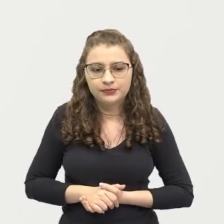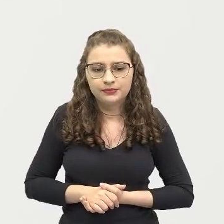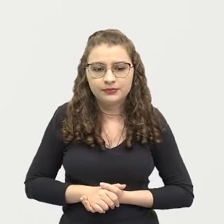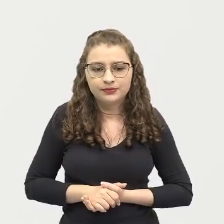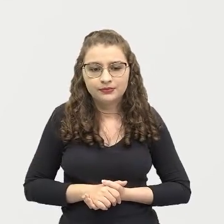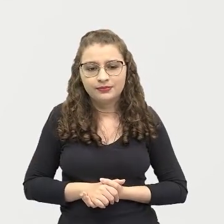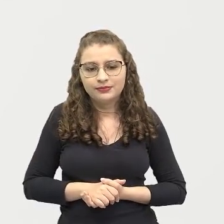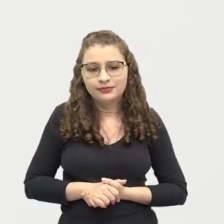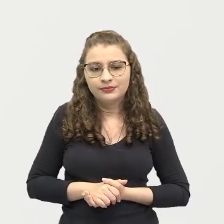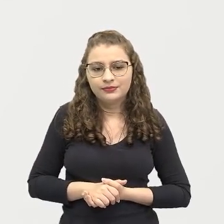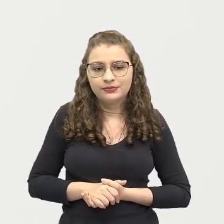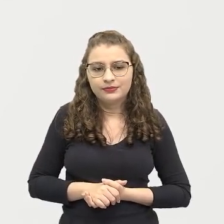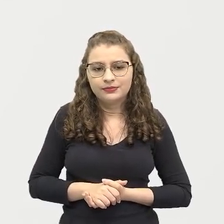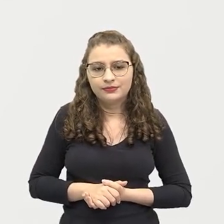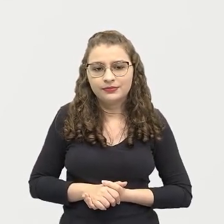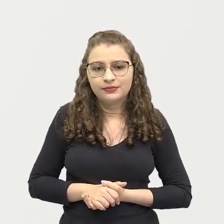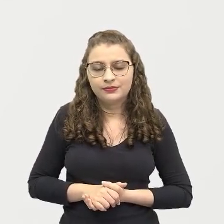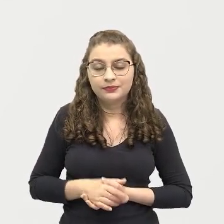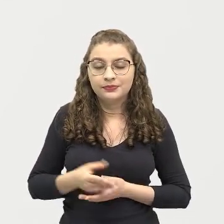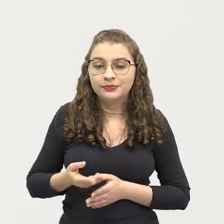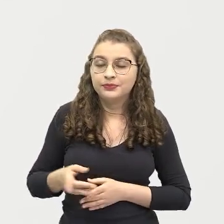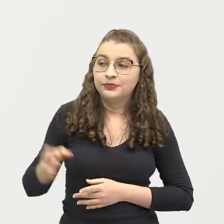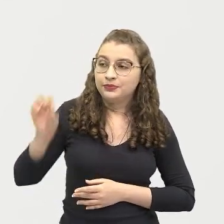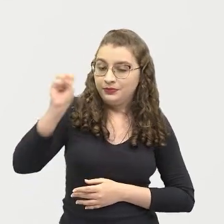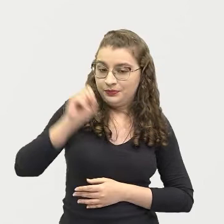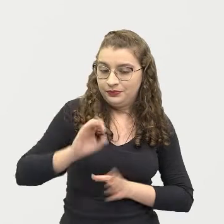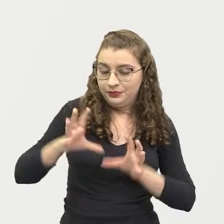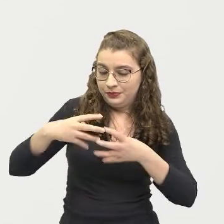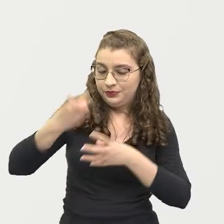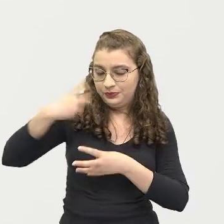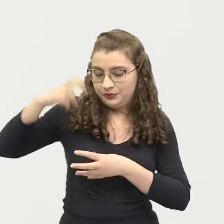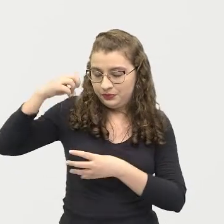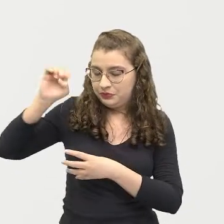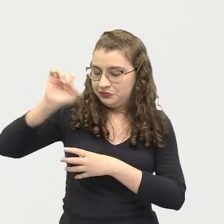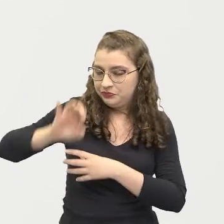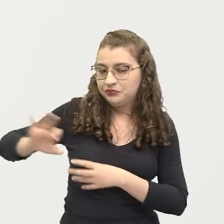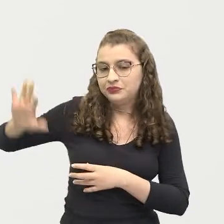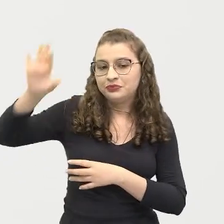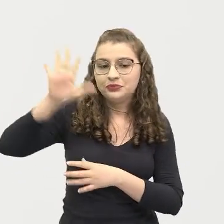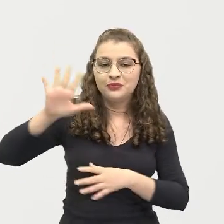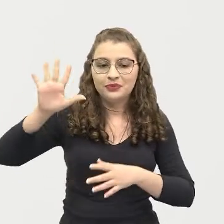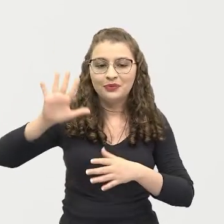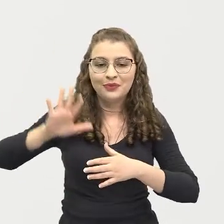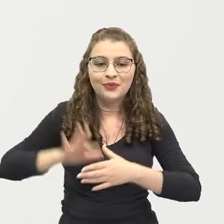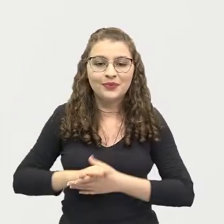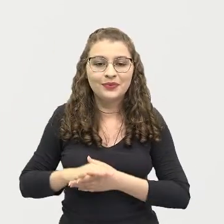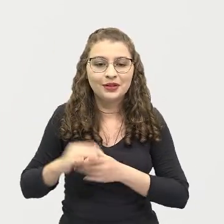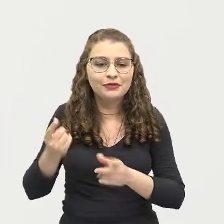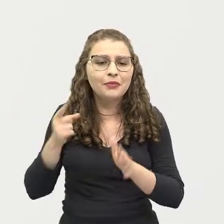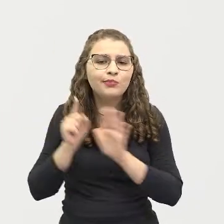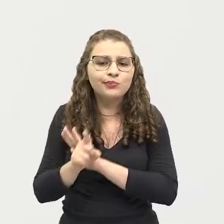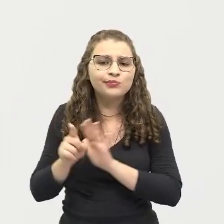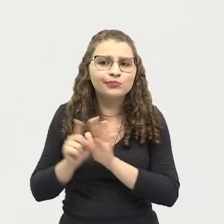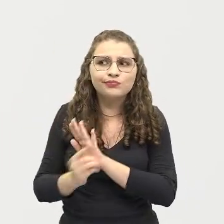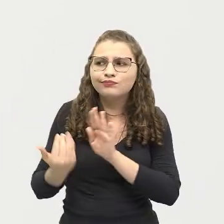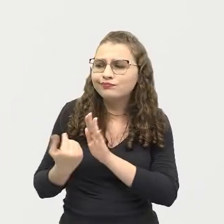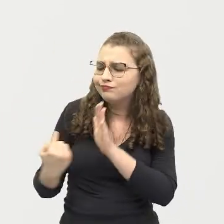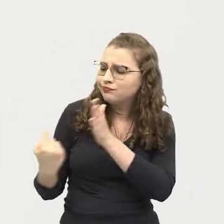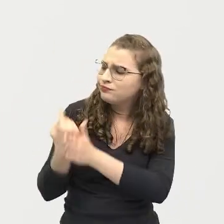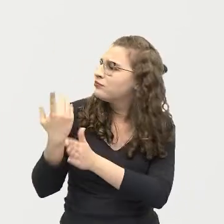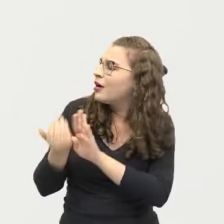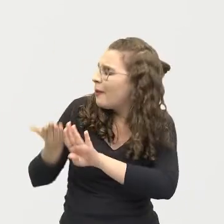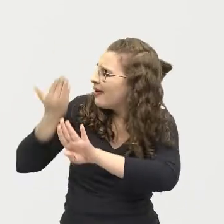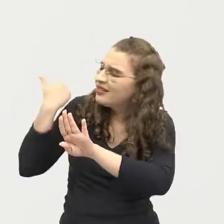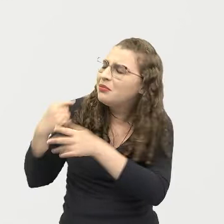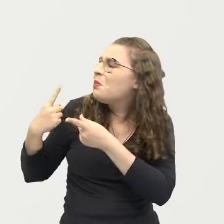a partir das vanguardas europeias, eles vão questionar o sistema anterior. Por quê?